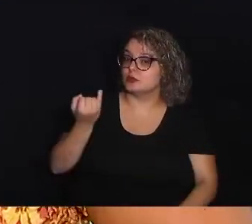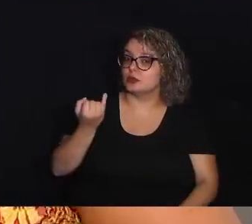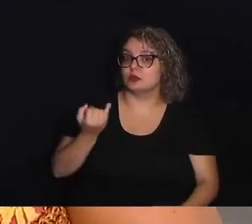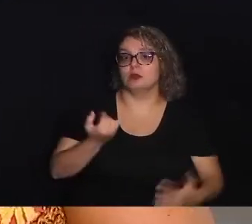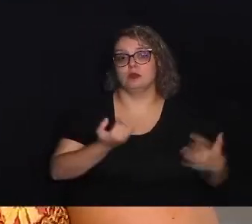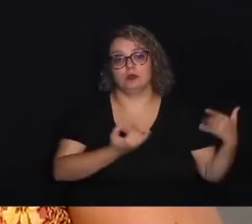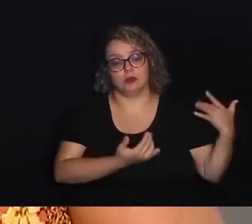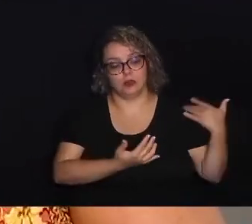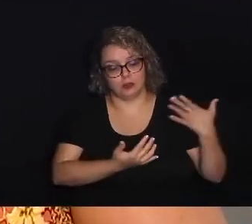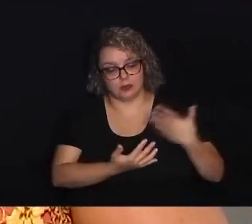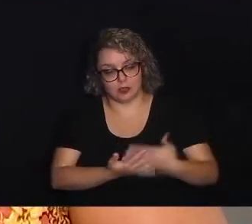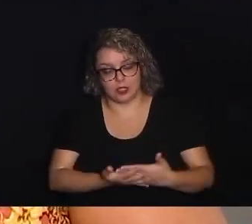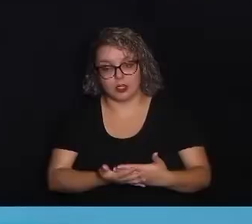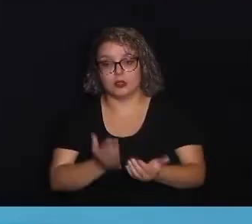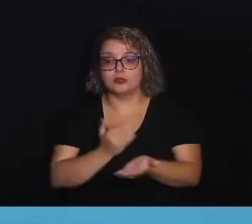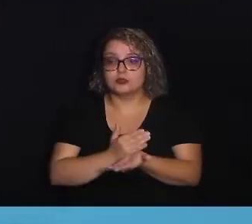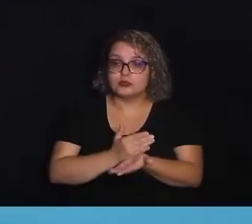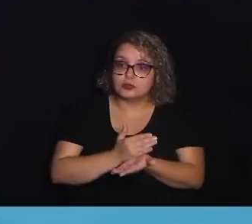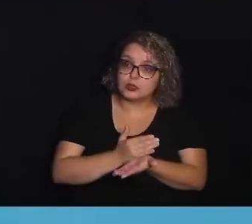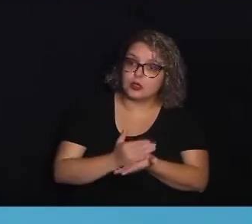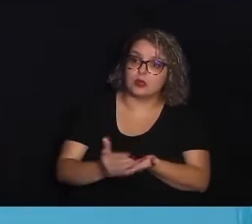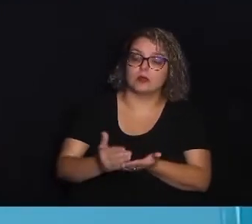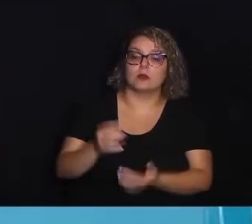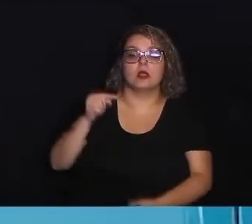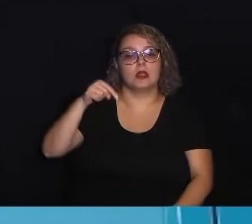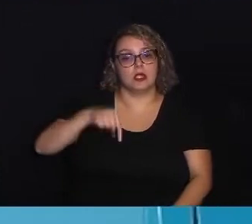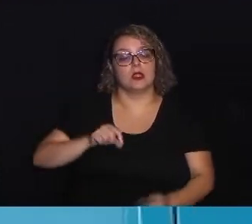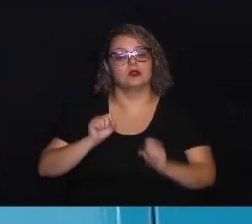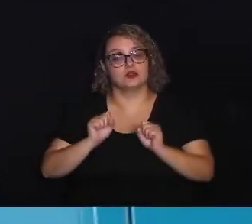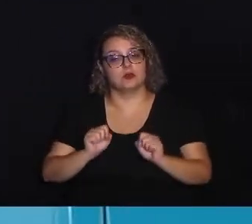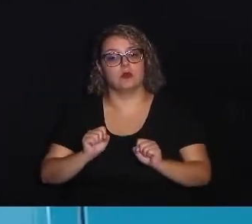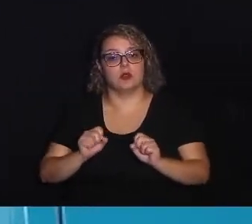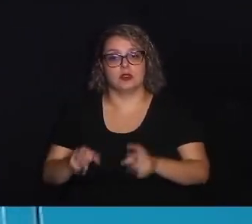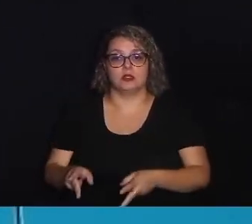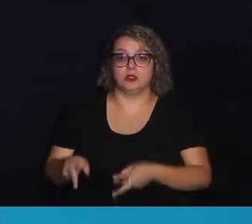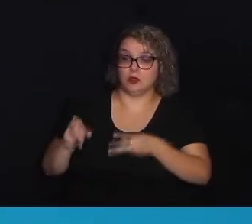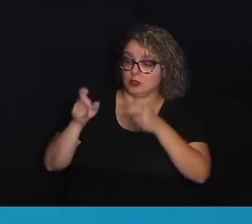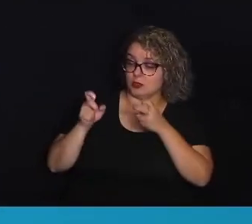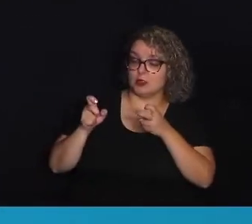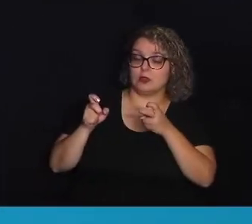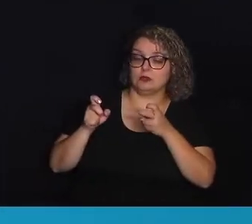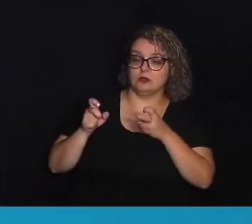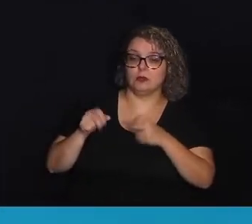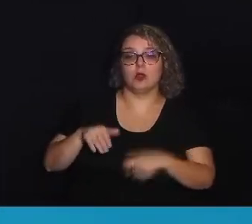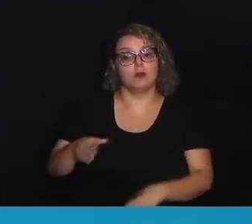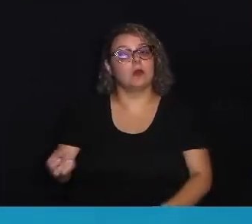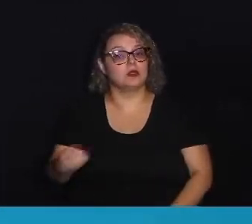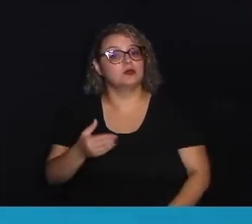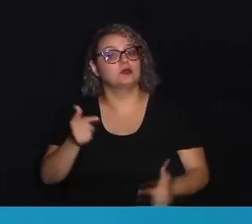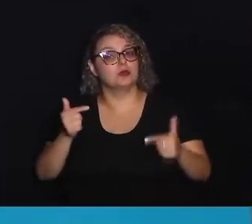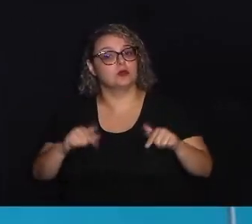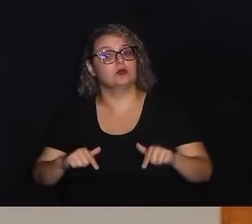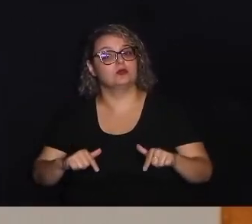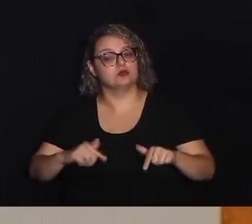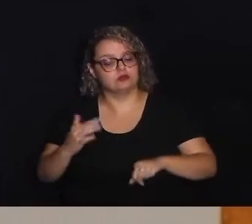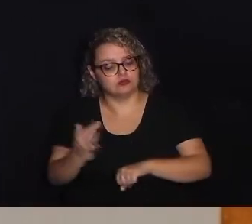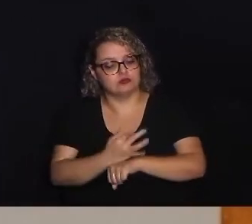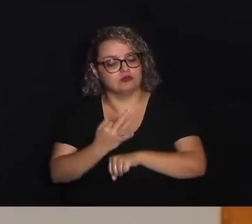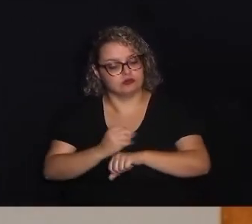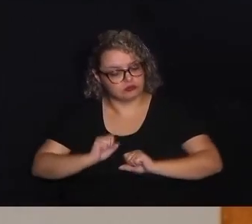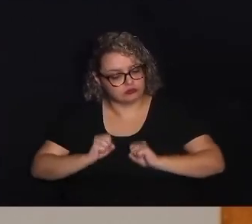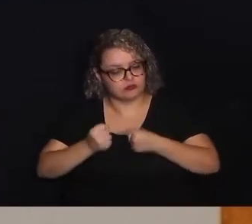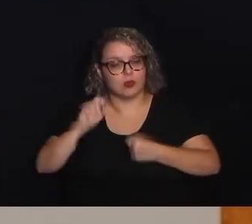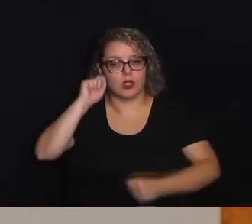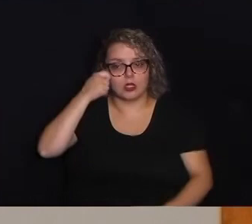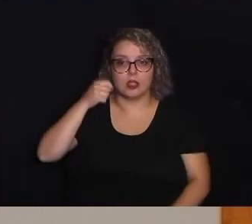tido algum produto interessante com uma trajetória que está apenas no início este pode ser reconhecido como o